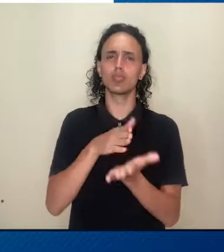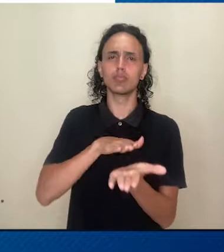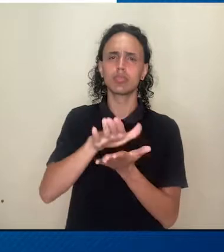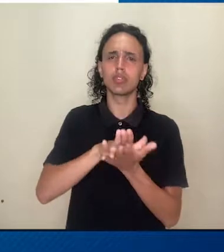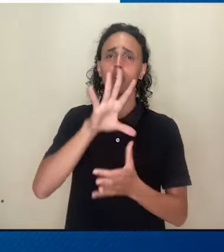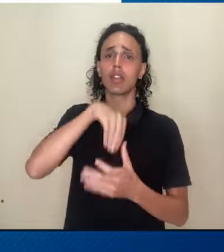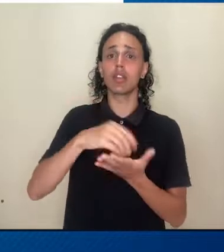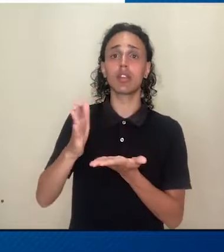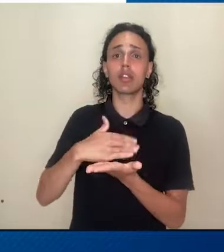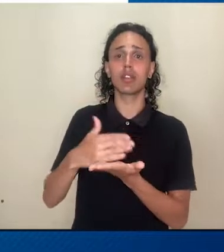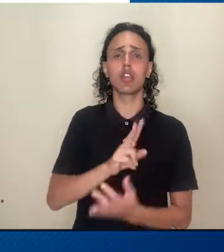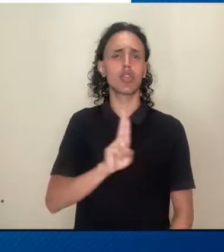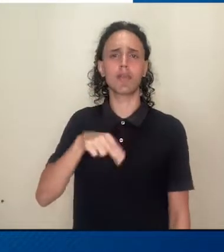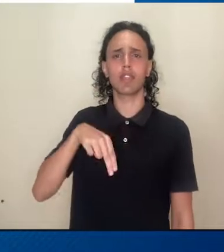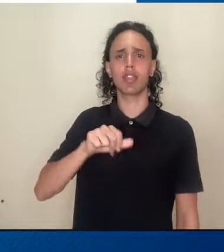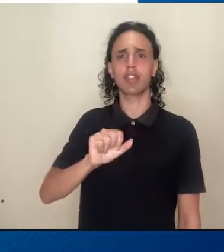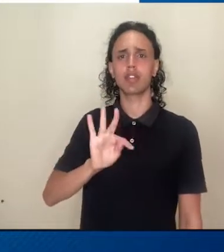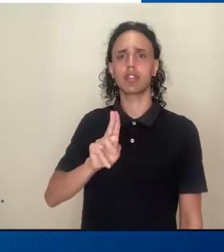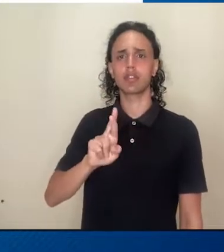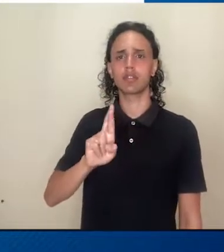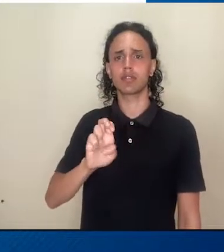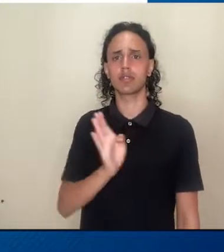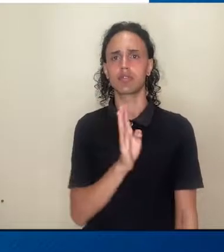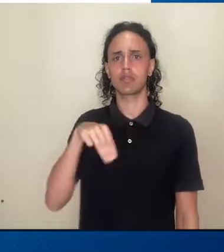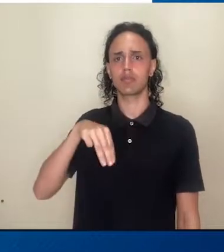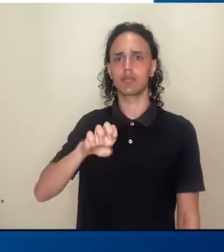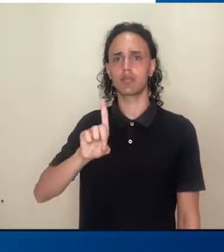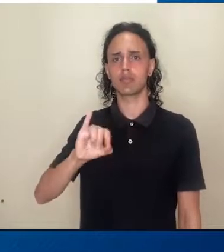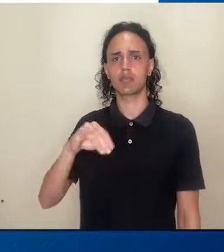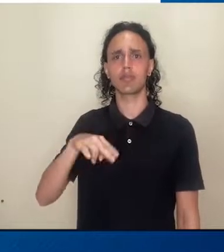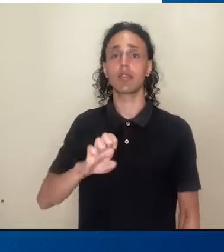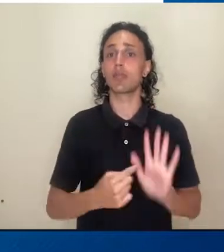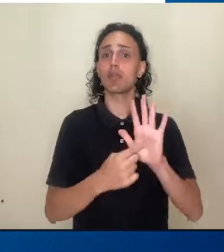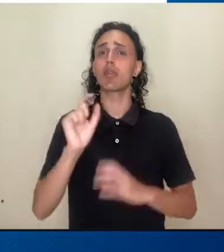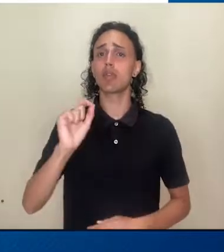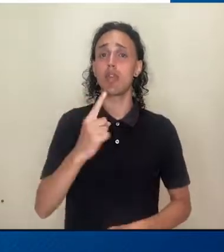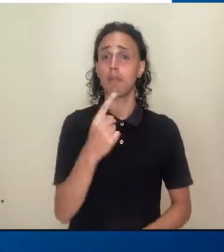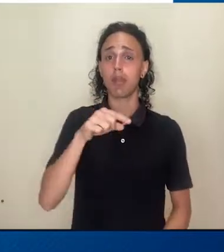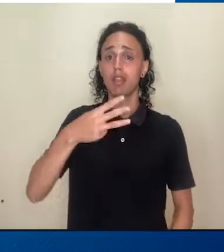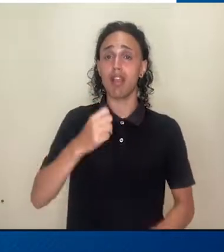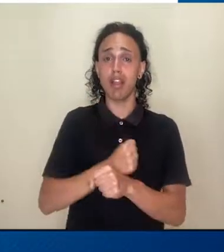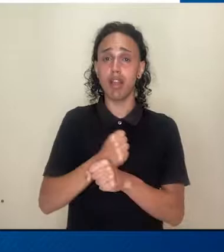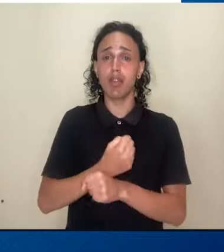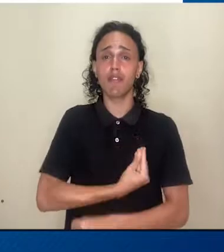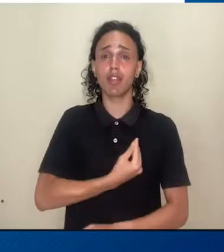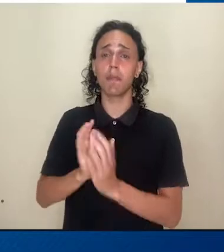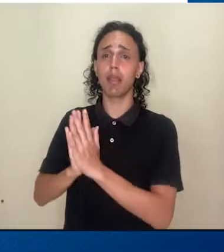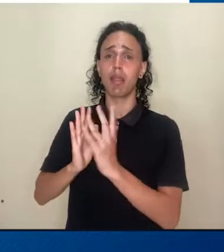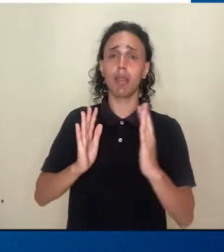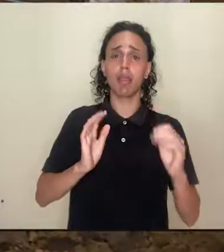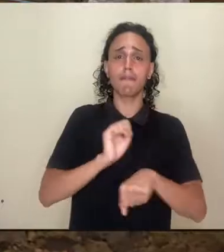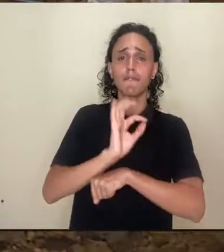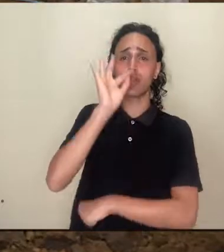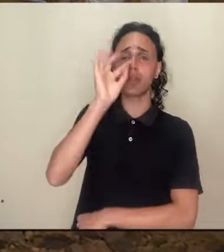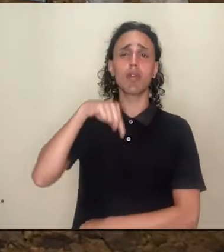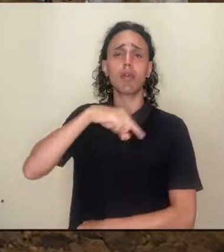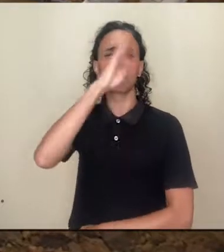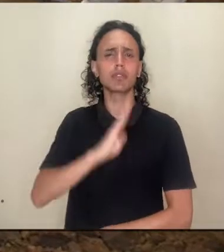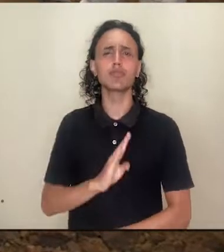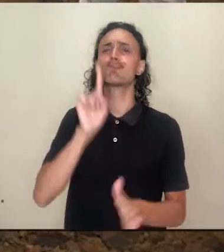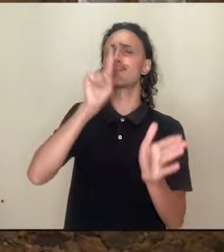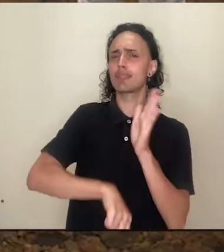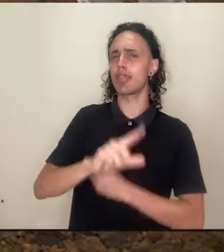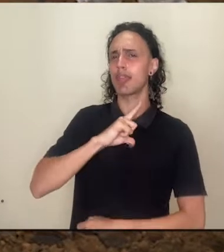Estudo publicado na Nature Medicine revelou uma queda de 1,3 anos na expectativa de vida no Brasil em virtude